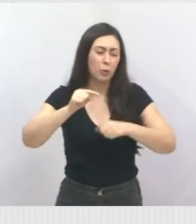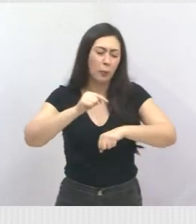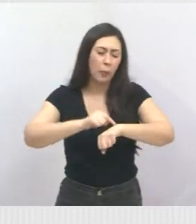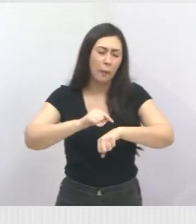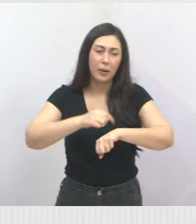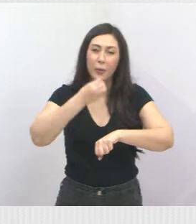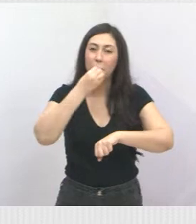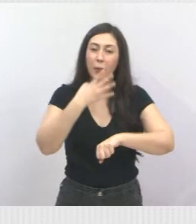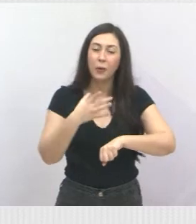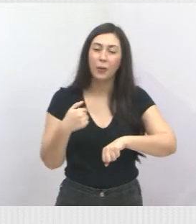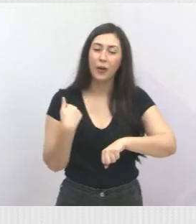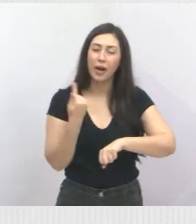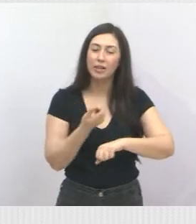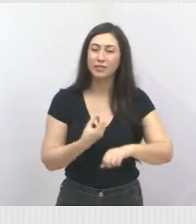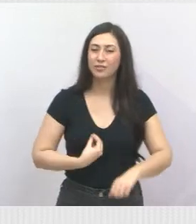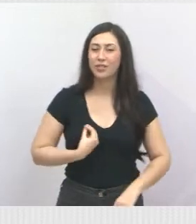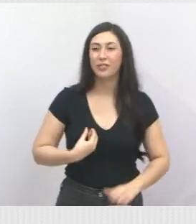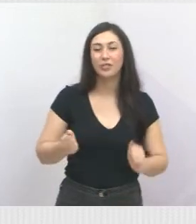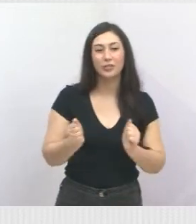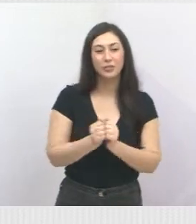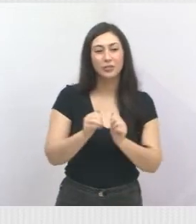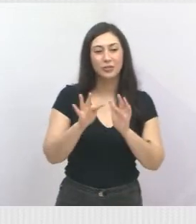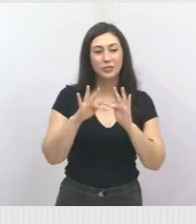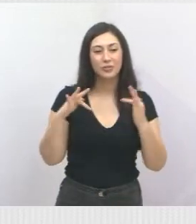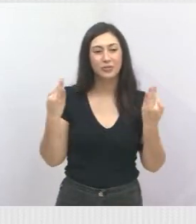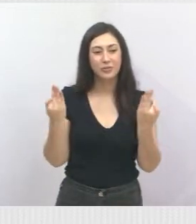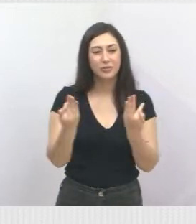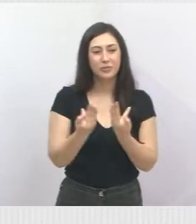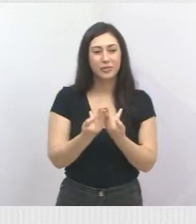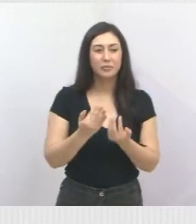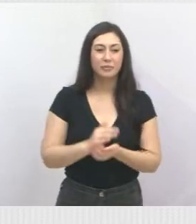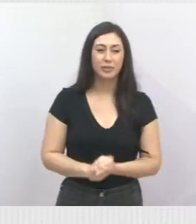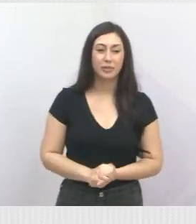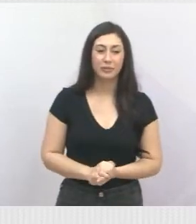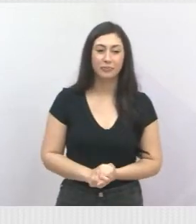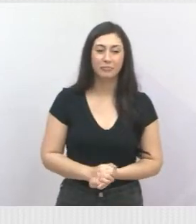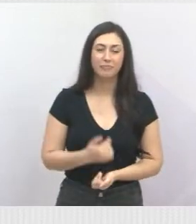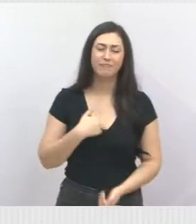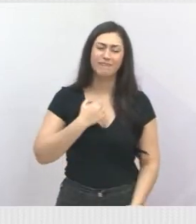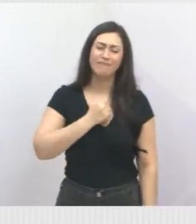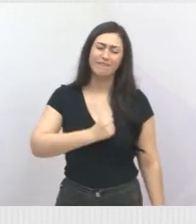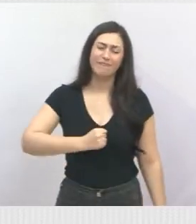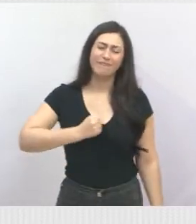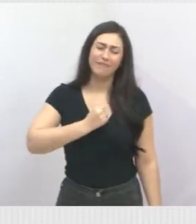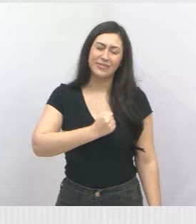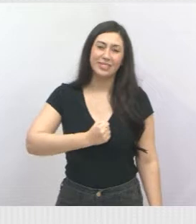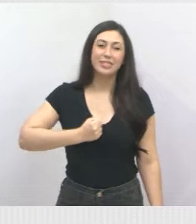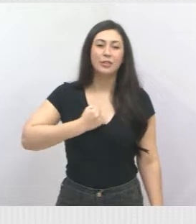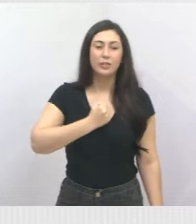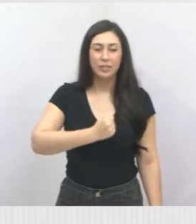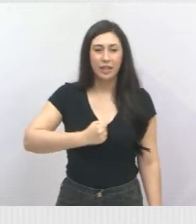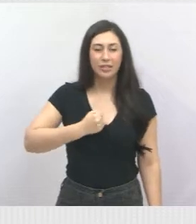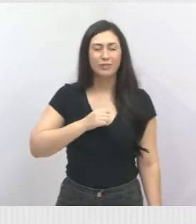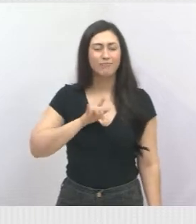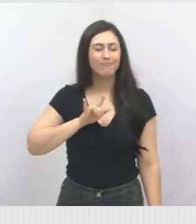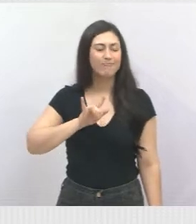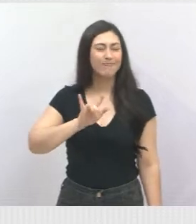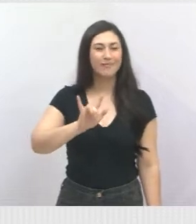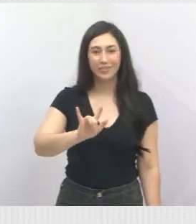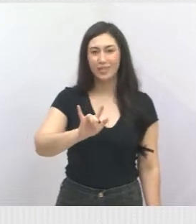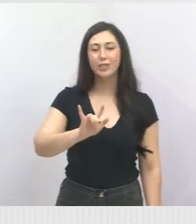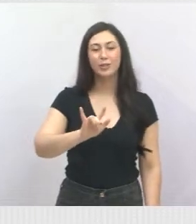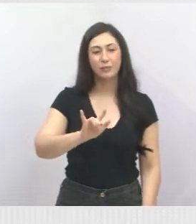gente passou junto, com toda a nossa família. E eu tenho muita saudade de você, te amo